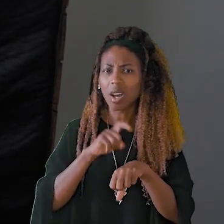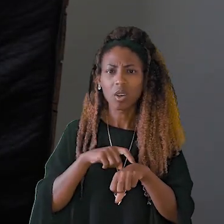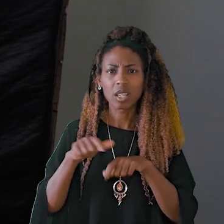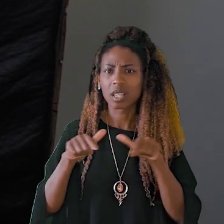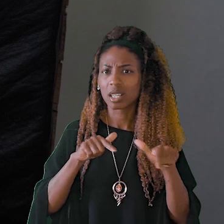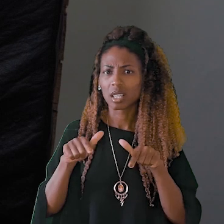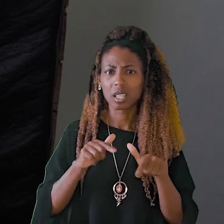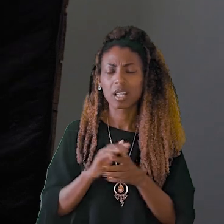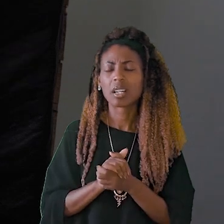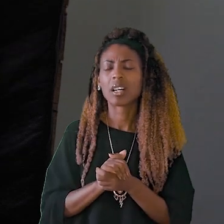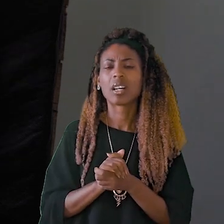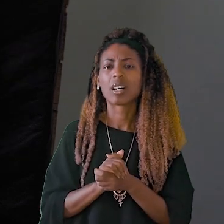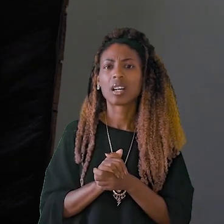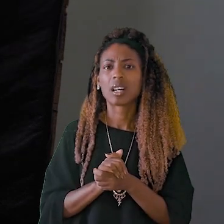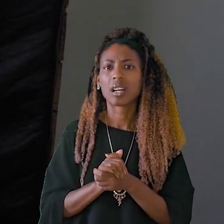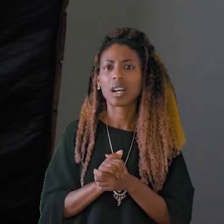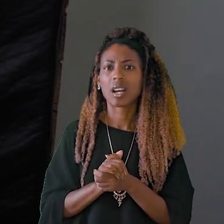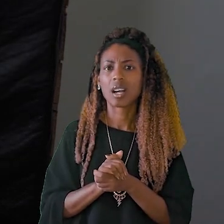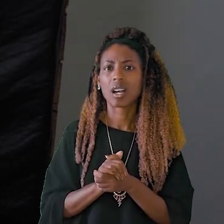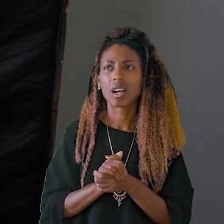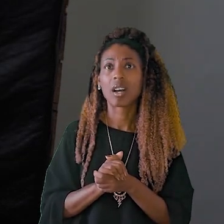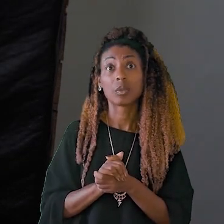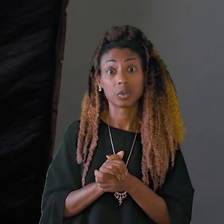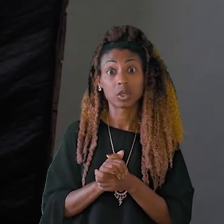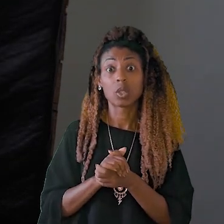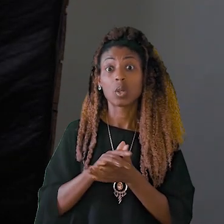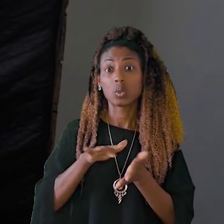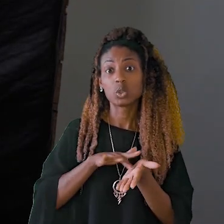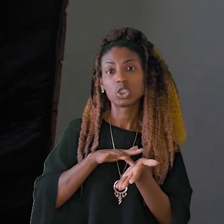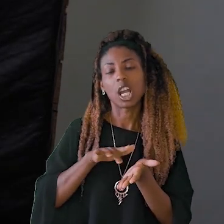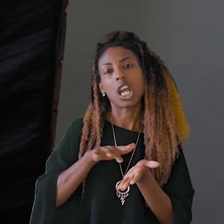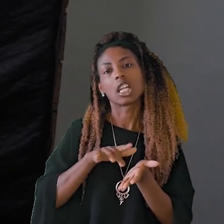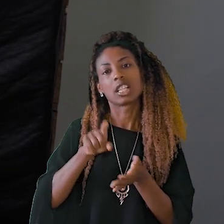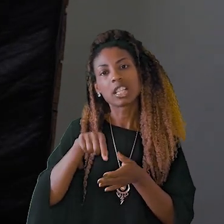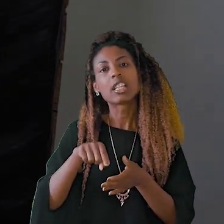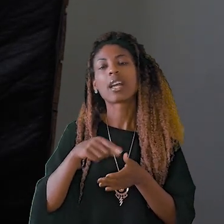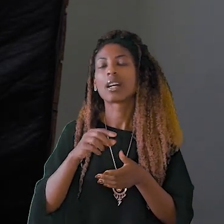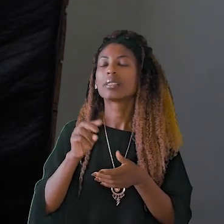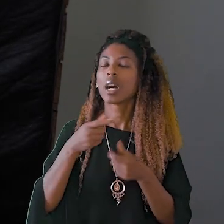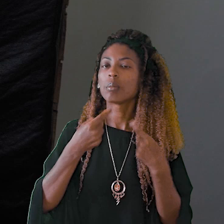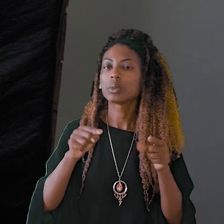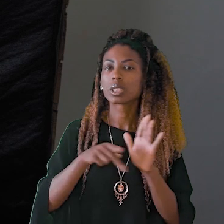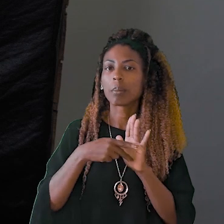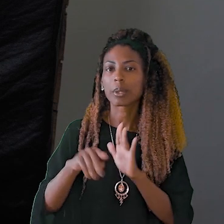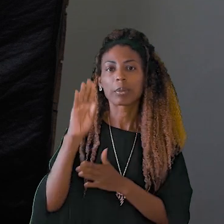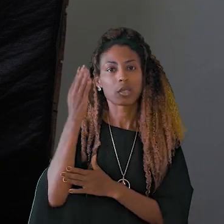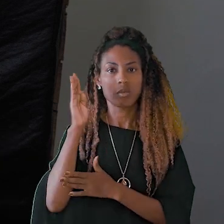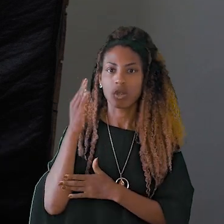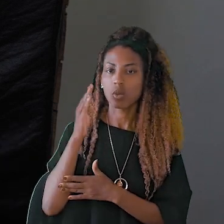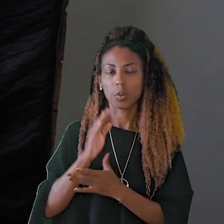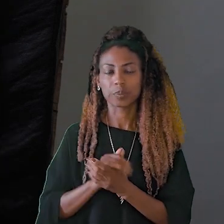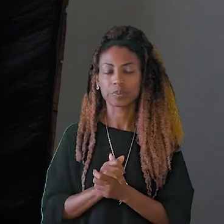O álbum Renascença seria tocado espalhadamente por cada DJ, mas eu fui escolhida pela Globo para ser a DJ principal do evento, da